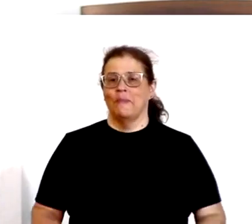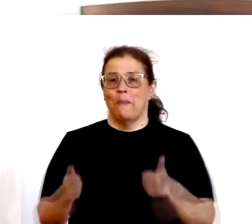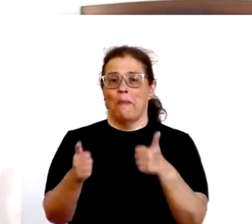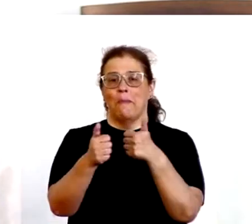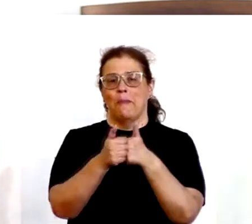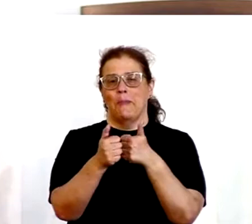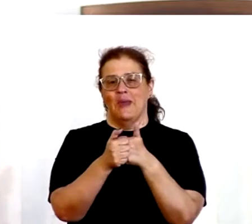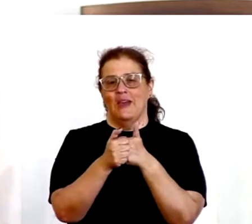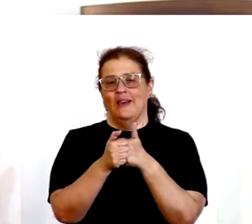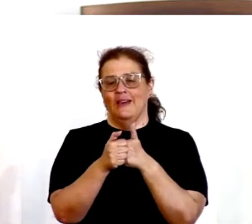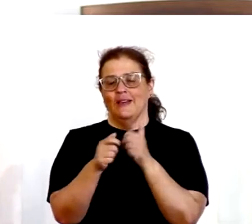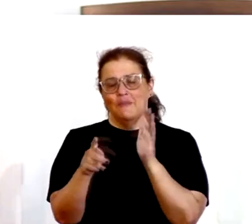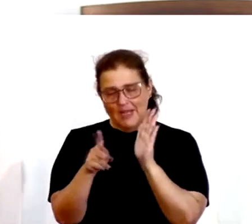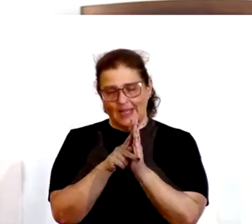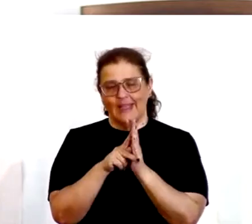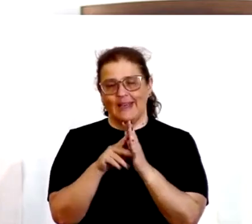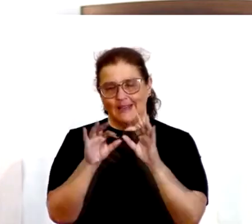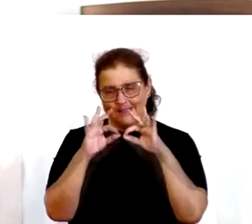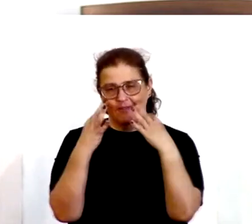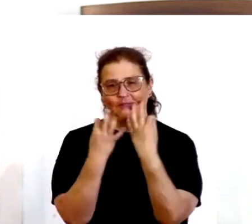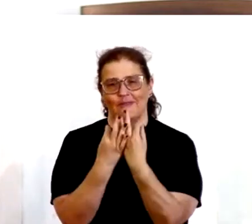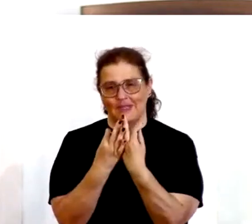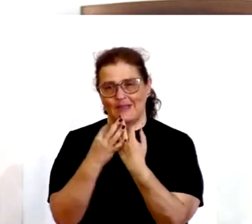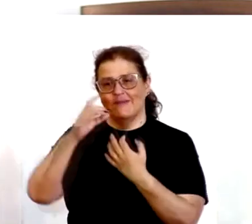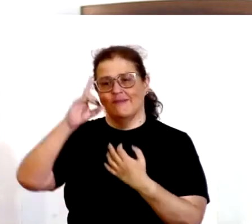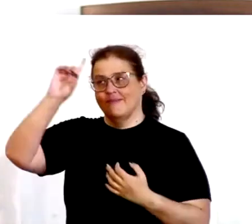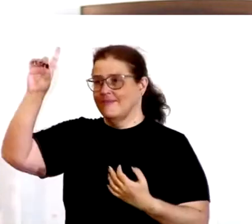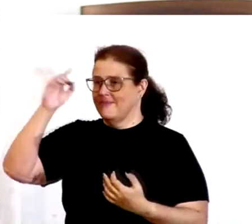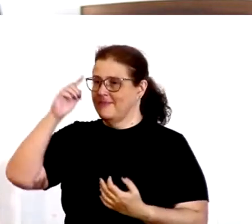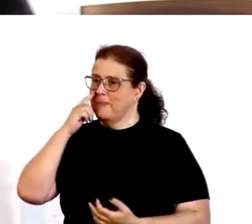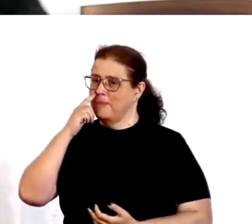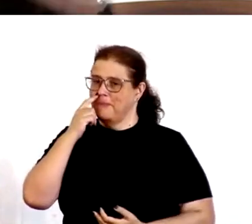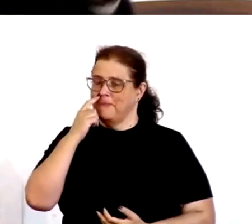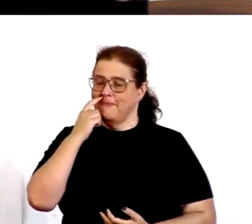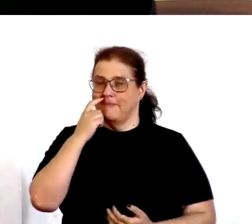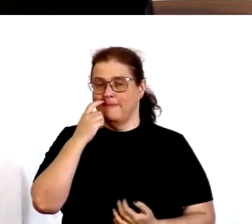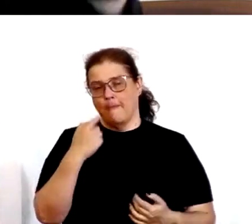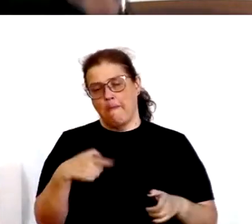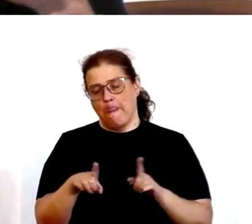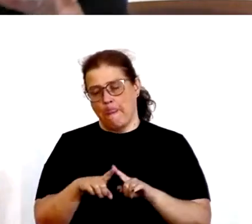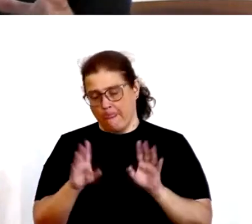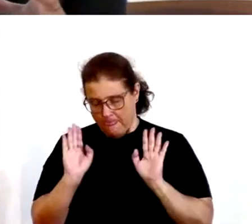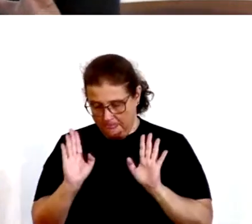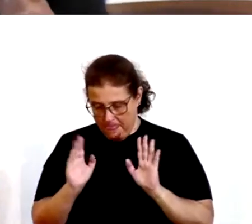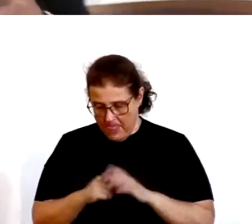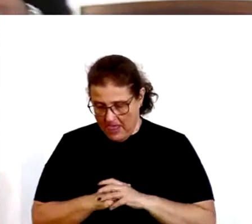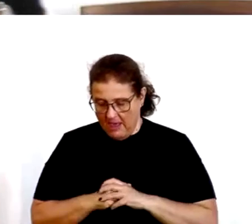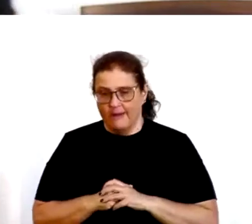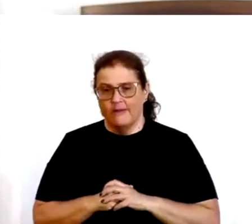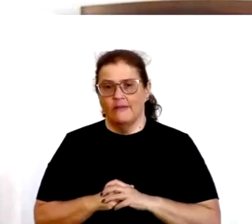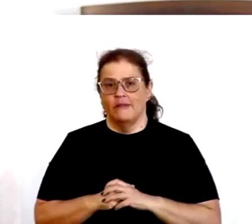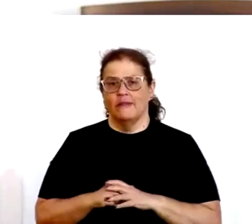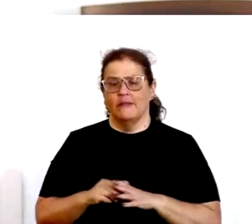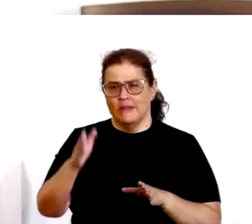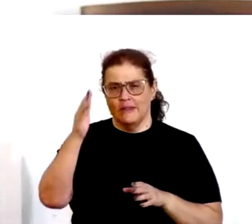Evangelho. E aí Paulo novamente ele vai orar. Então veja, vocês entendem que o que vocês são